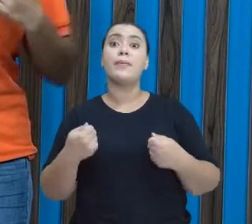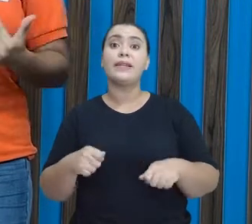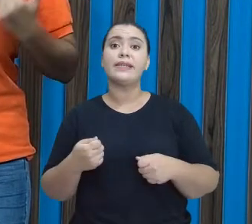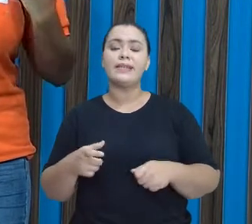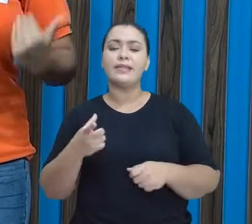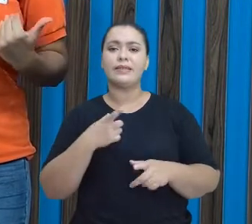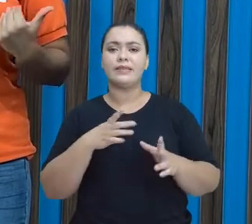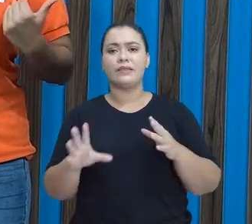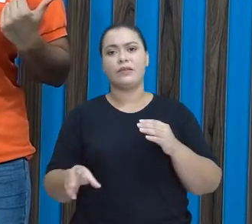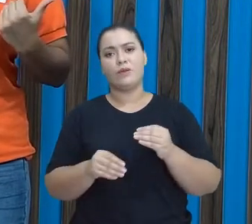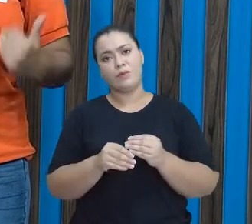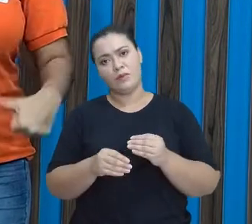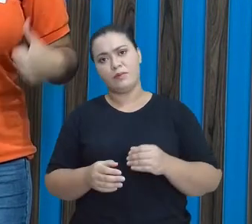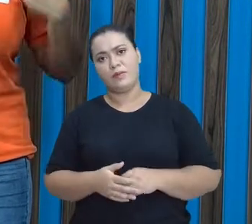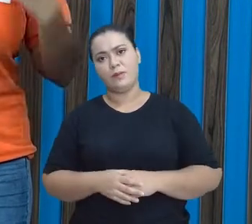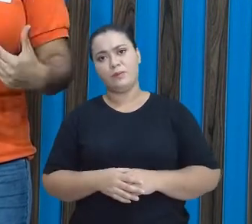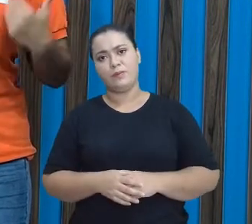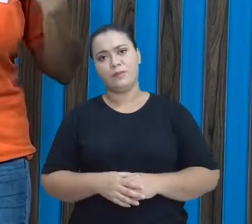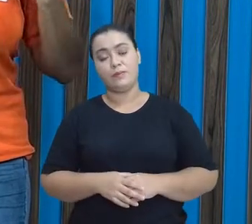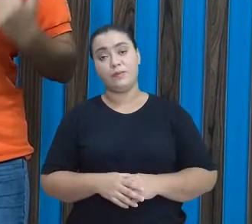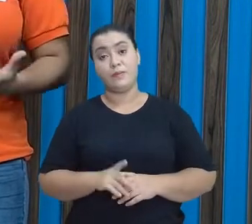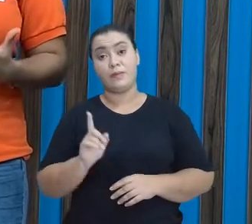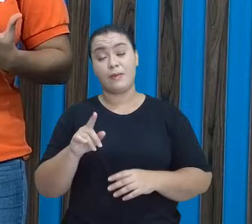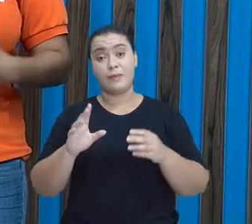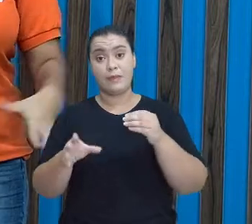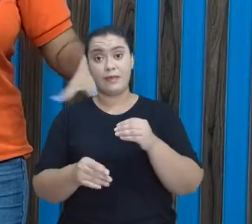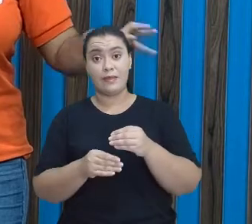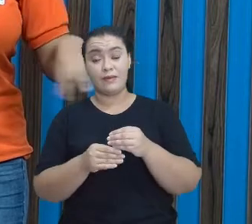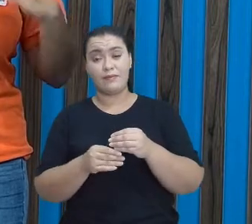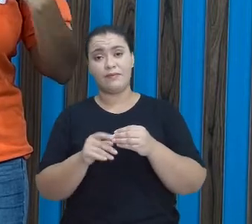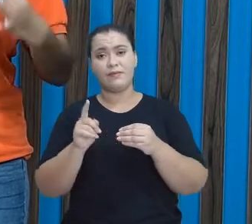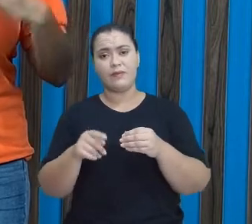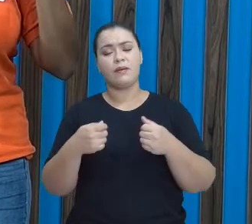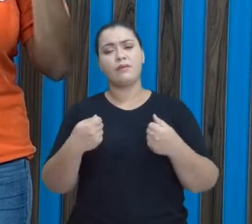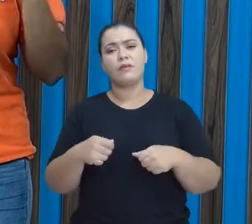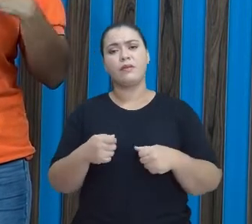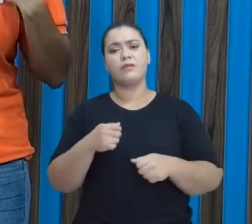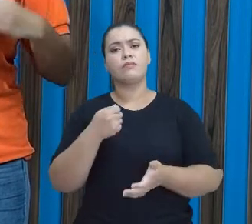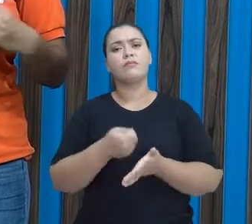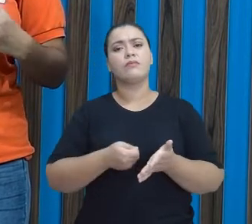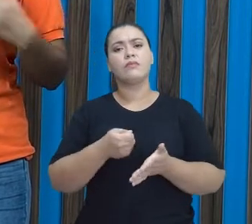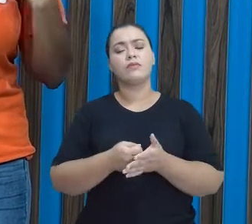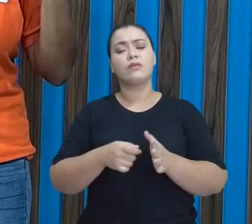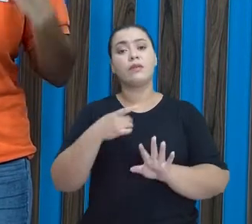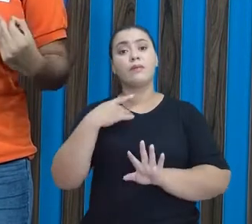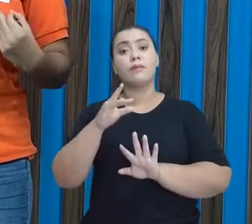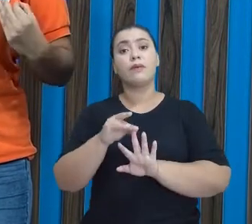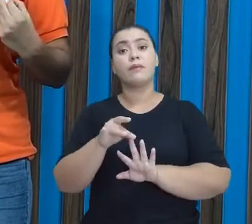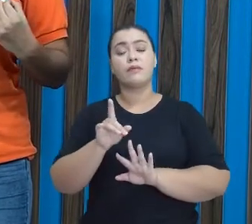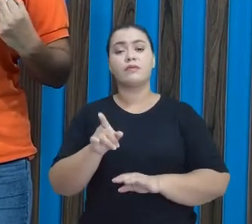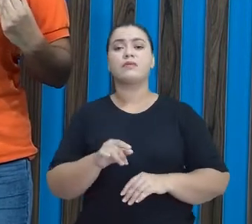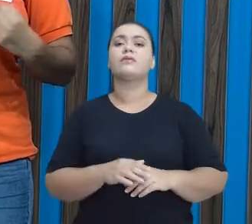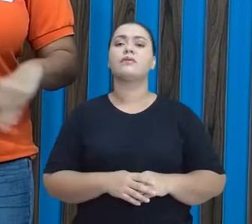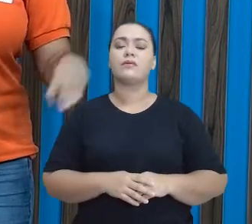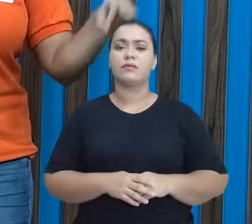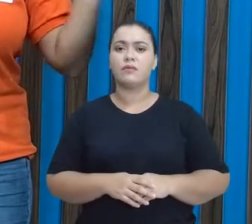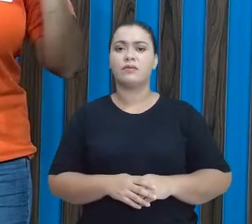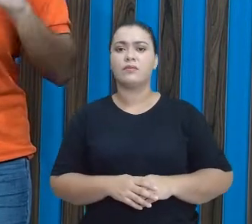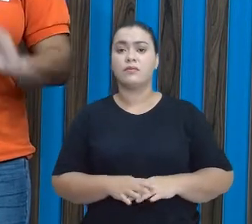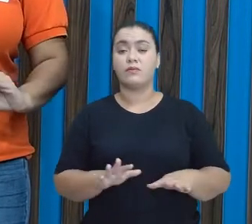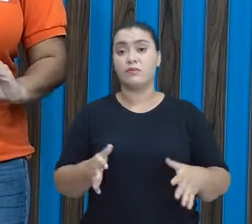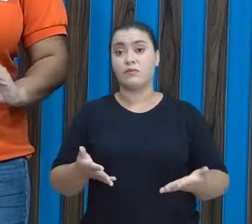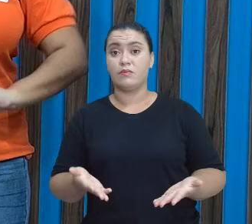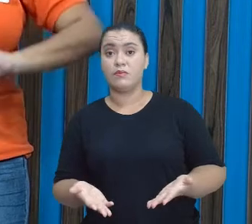de um complemento. E esse complemento exige uma preposição. Então,